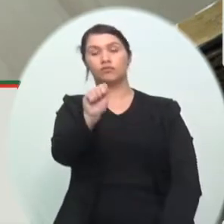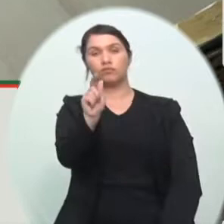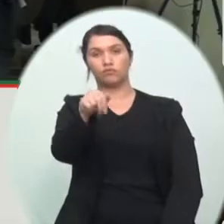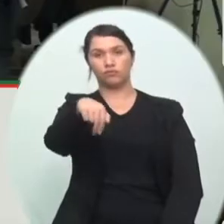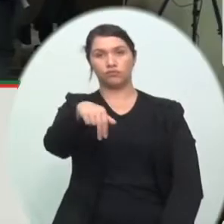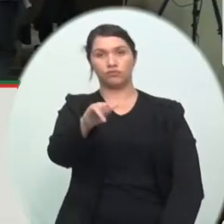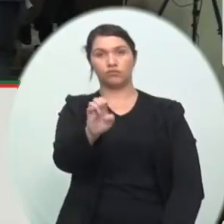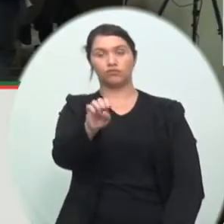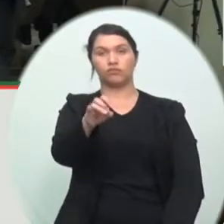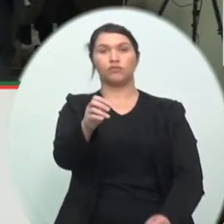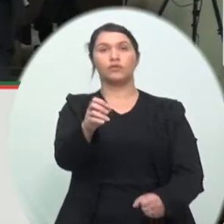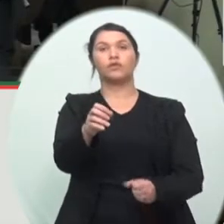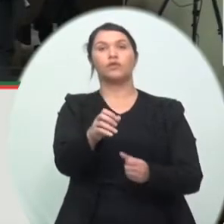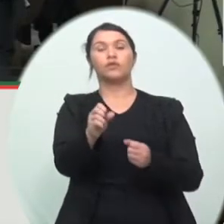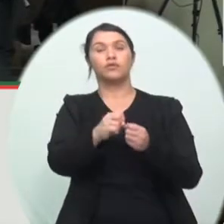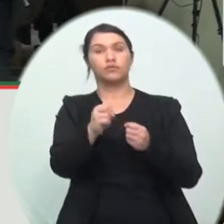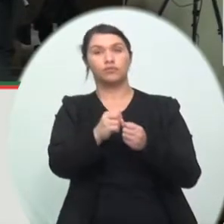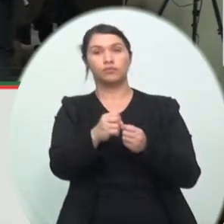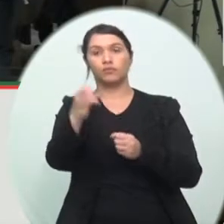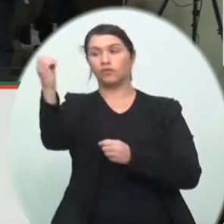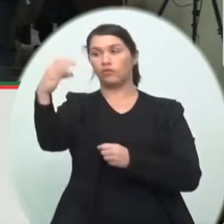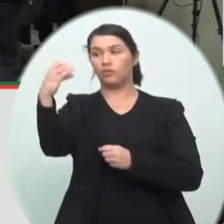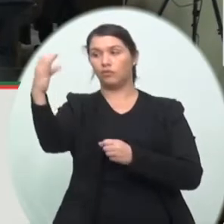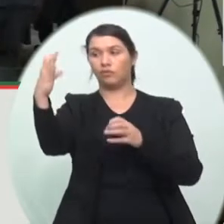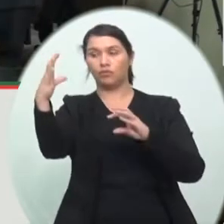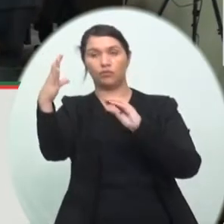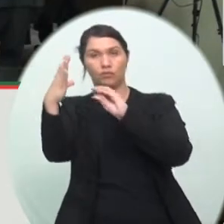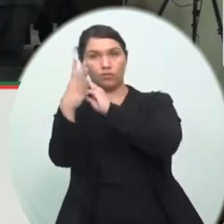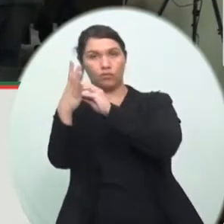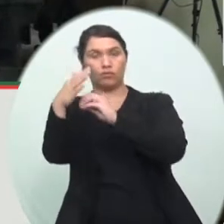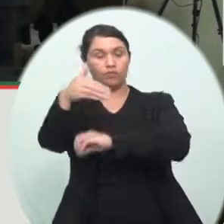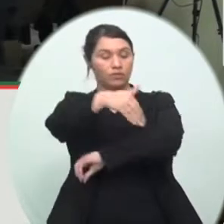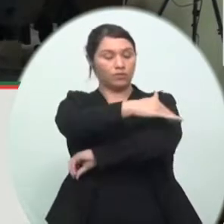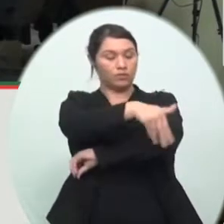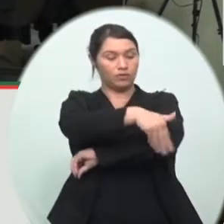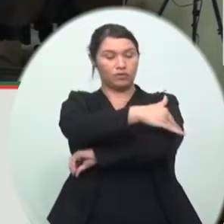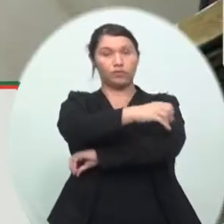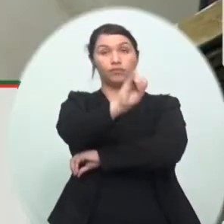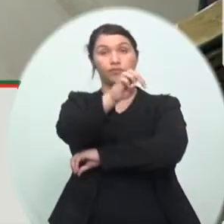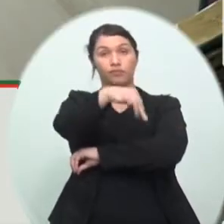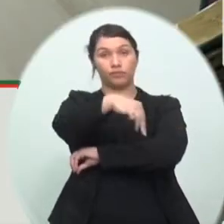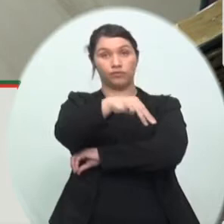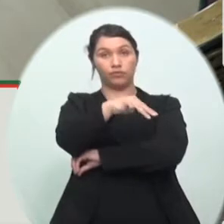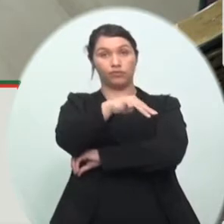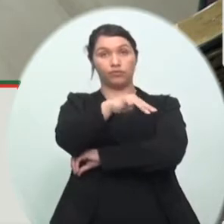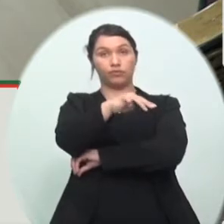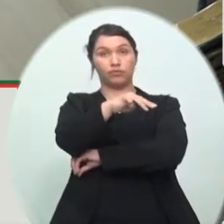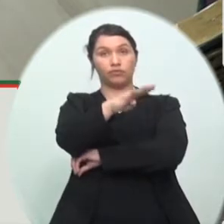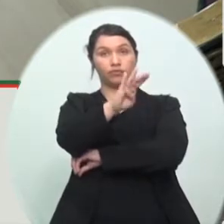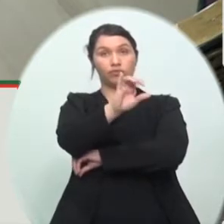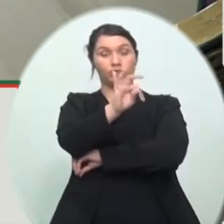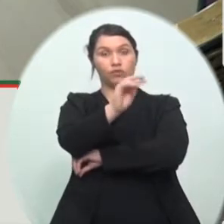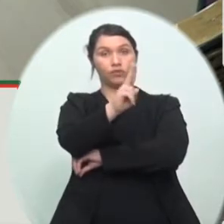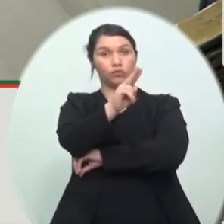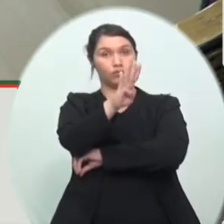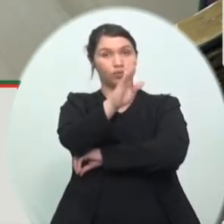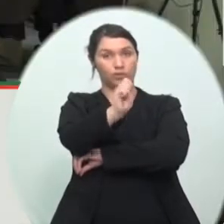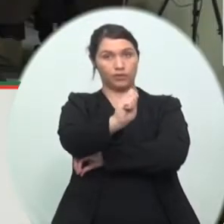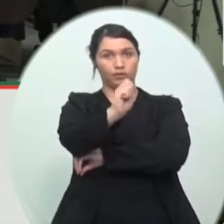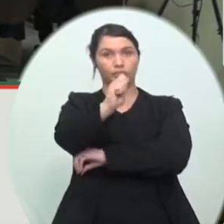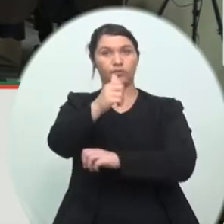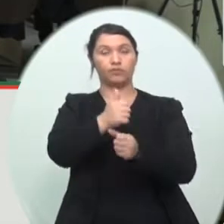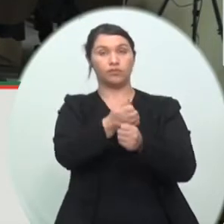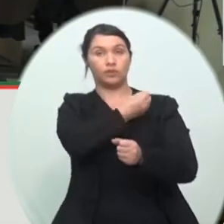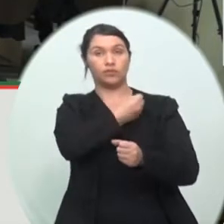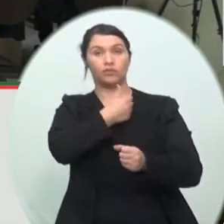instalação de postos de iluminação pública na esquina das ruas Imbituba e Gabriel Strachowski, de fronte ao número 100, bairro